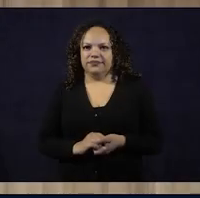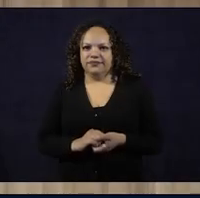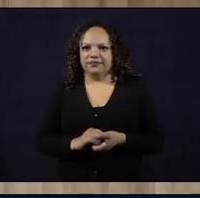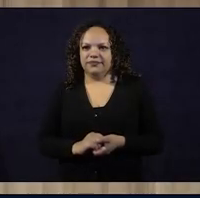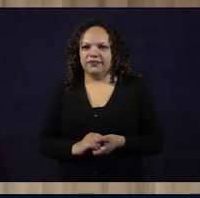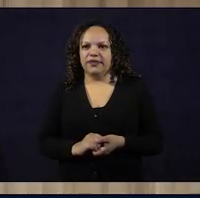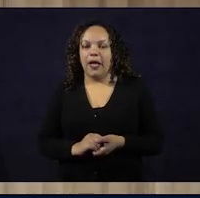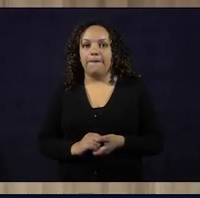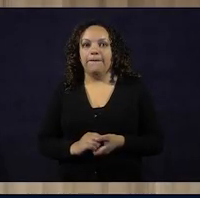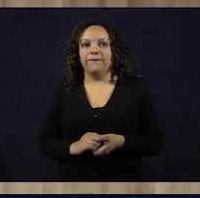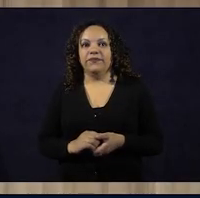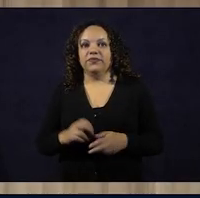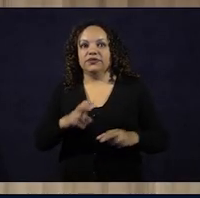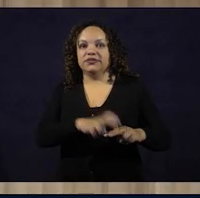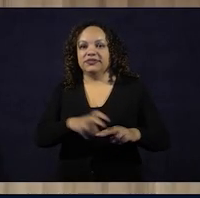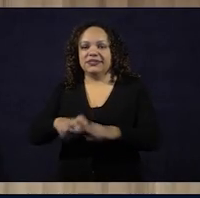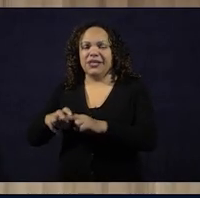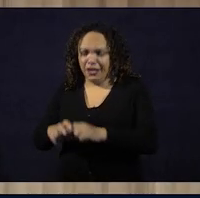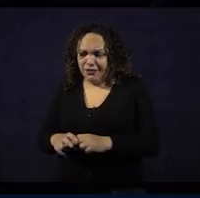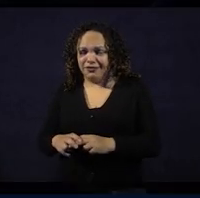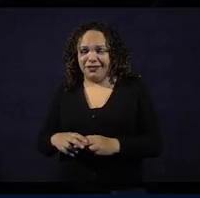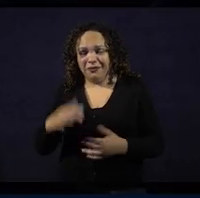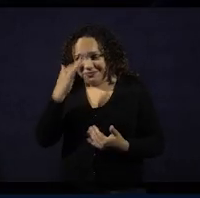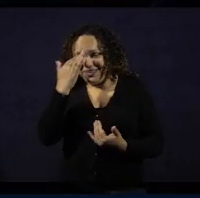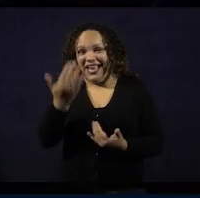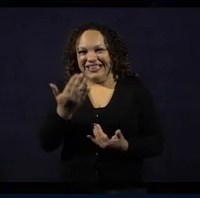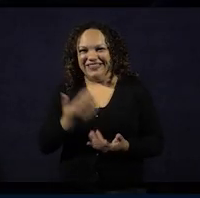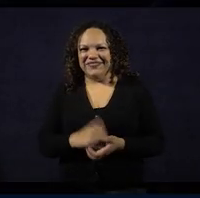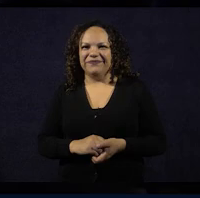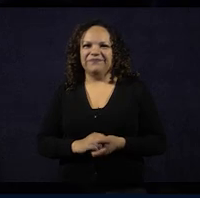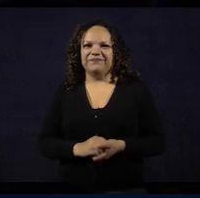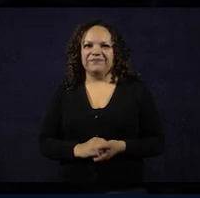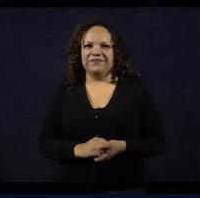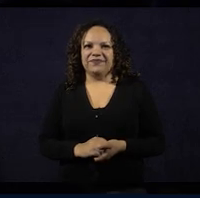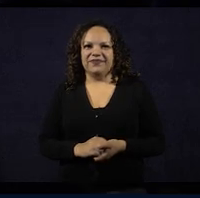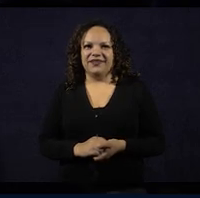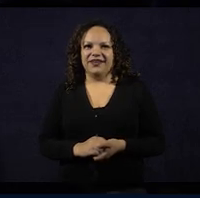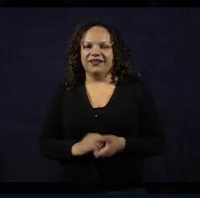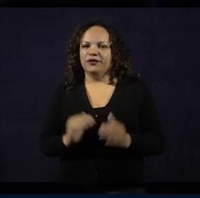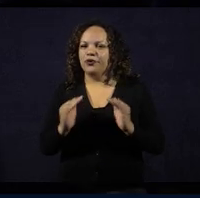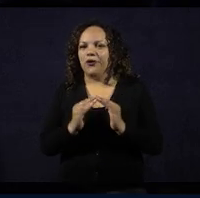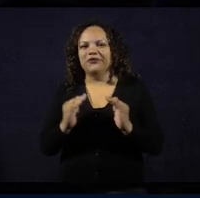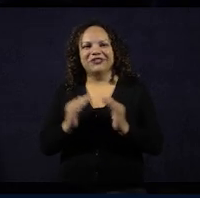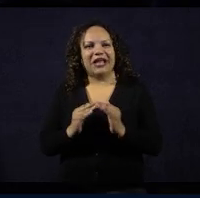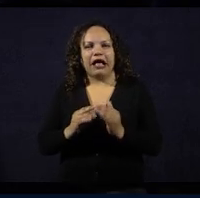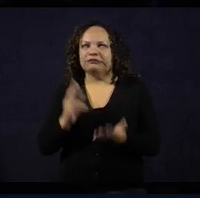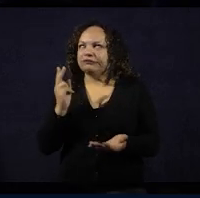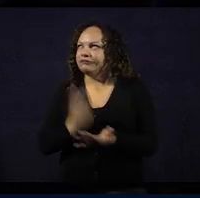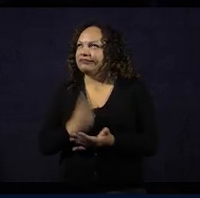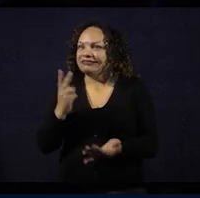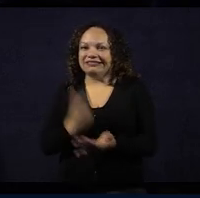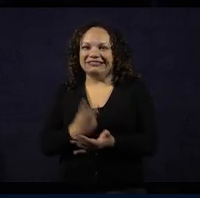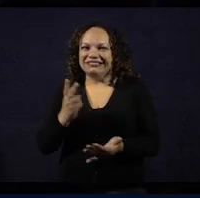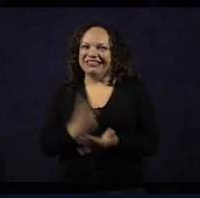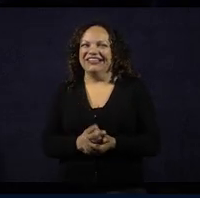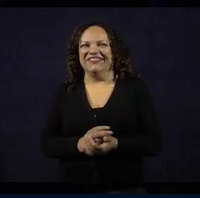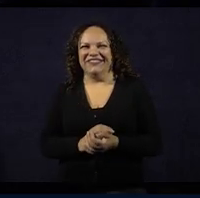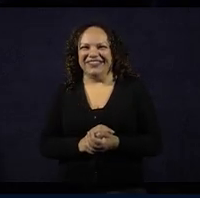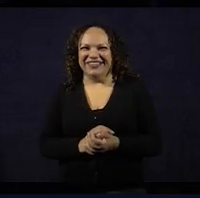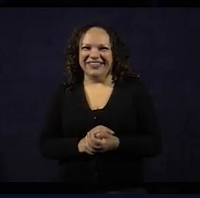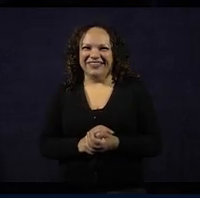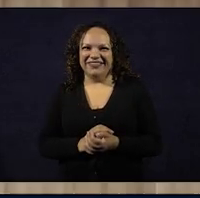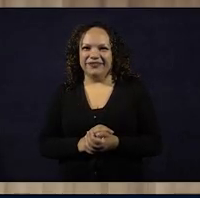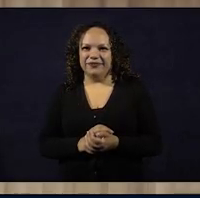BTG Pode sentar por favor obrigada é sempre de casa que dá trabalho né bom vamos lá